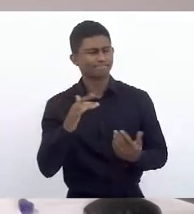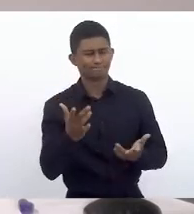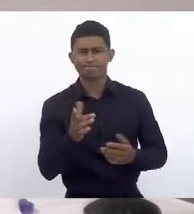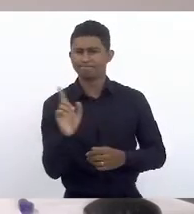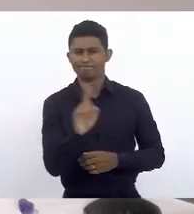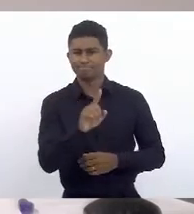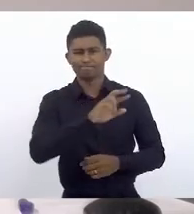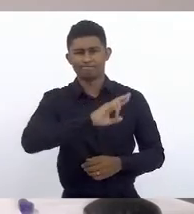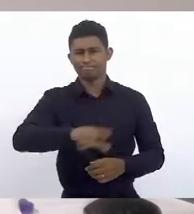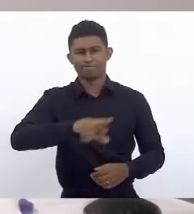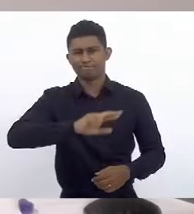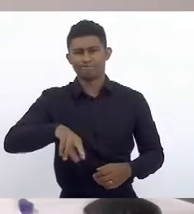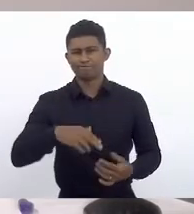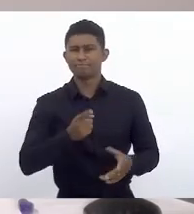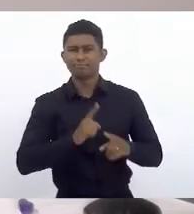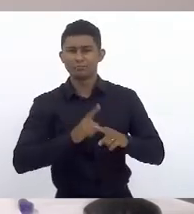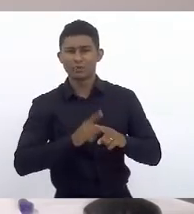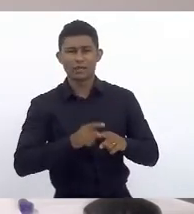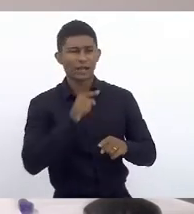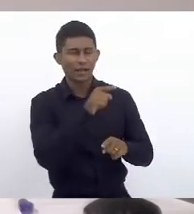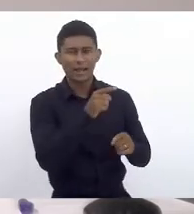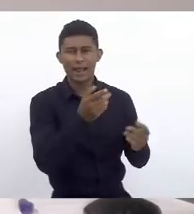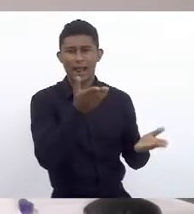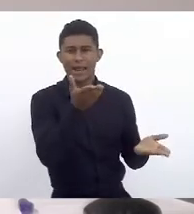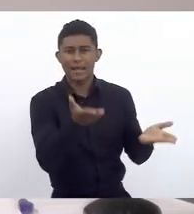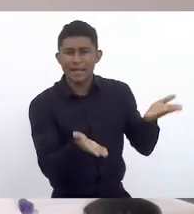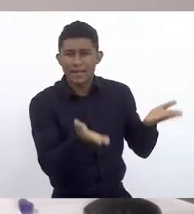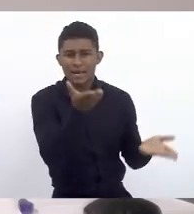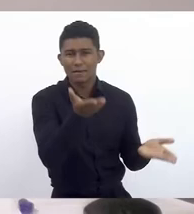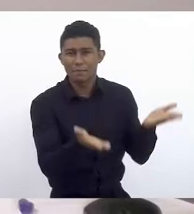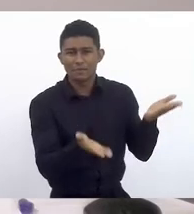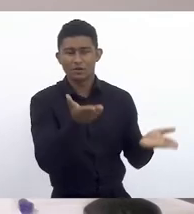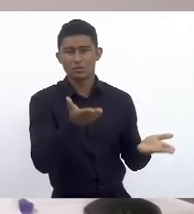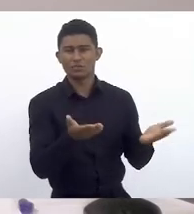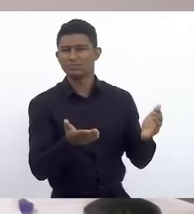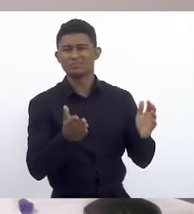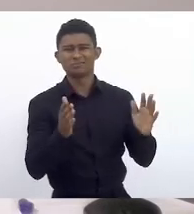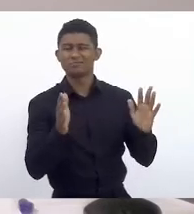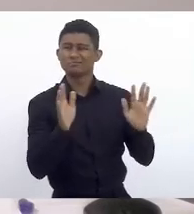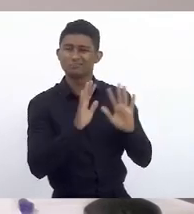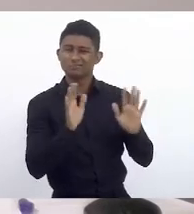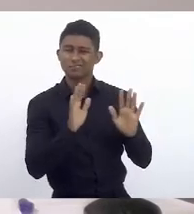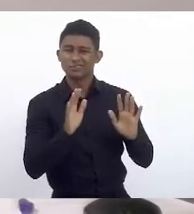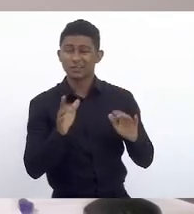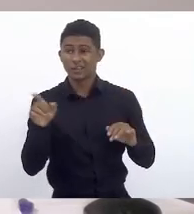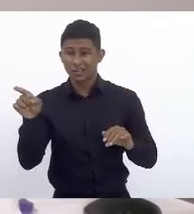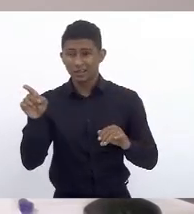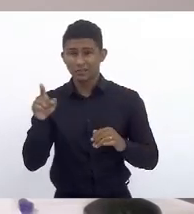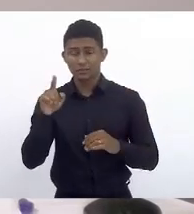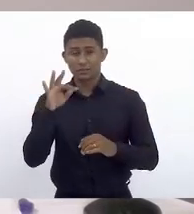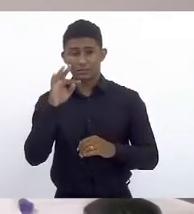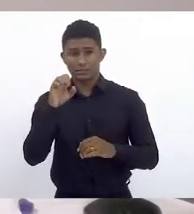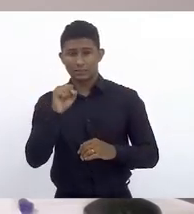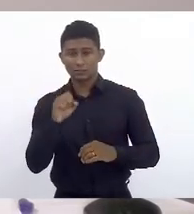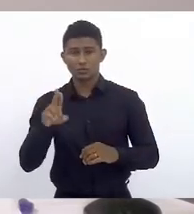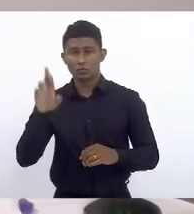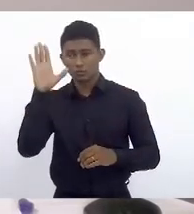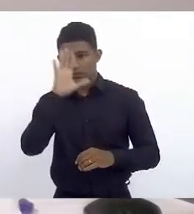palavra, porque ele não visa equilibrar receitas. Nós não somos subsidiários do Tesouro Nacional. Ele